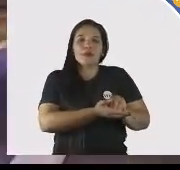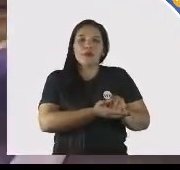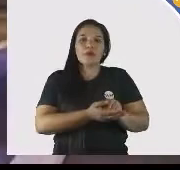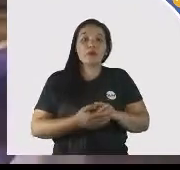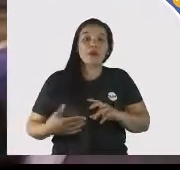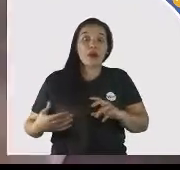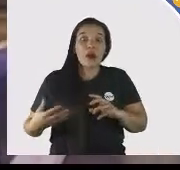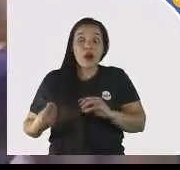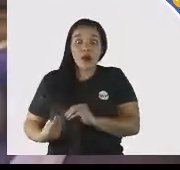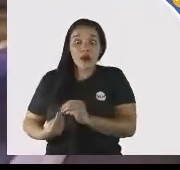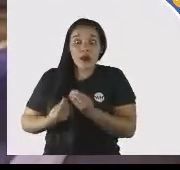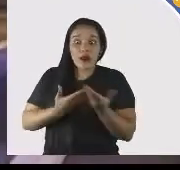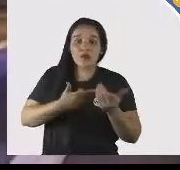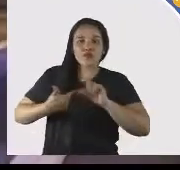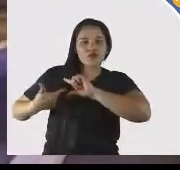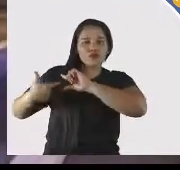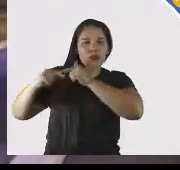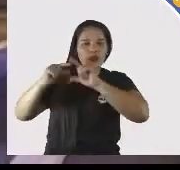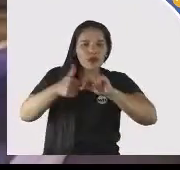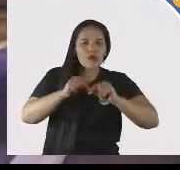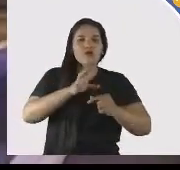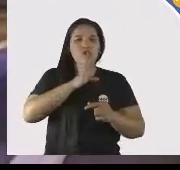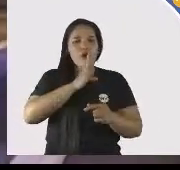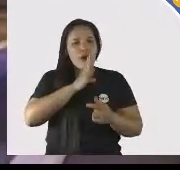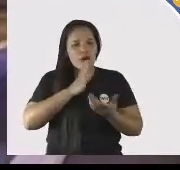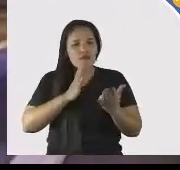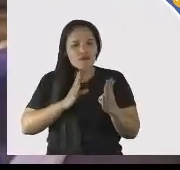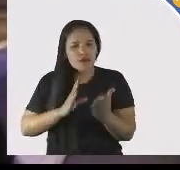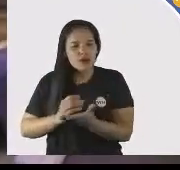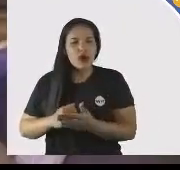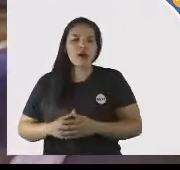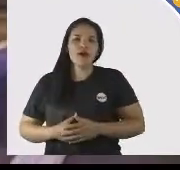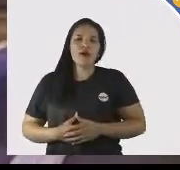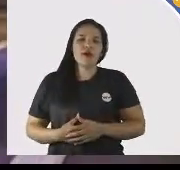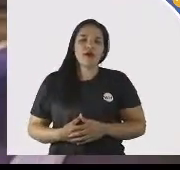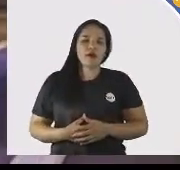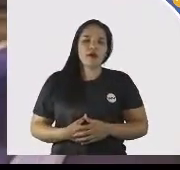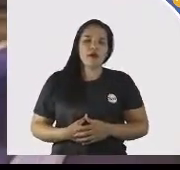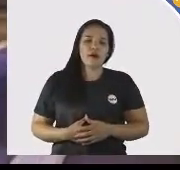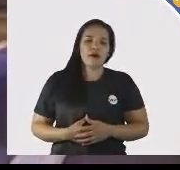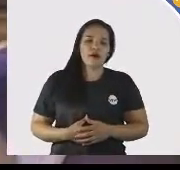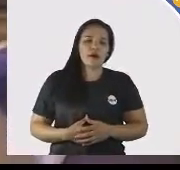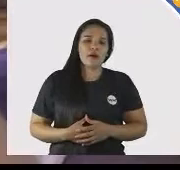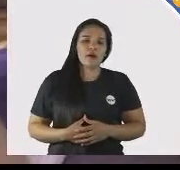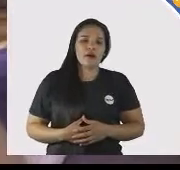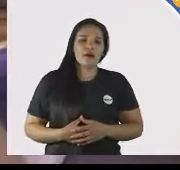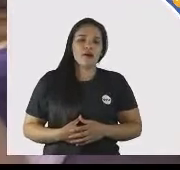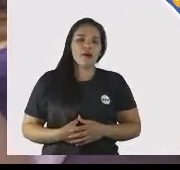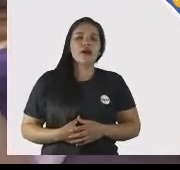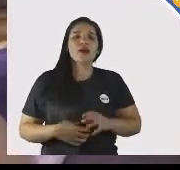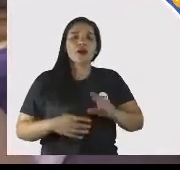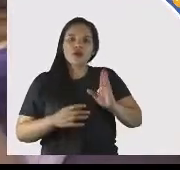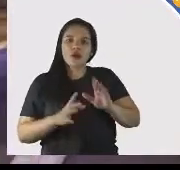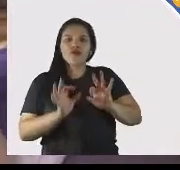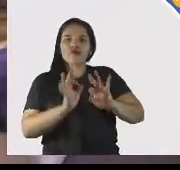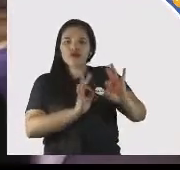tradicionalismos que todos vocês conhecem que são componentes que são montados